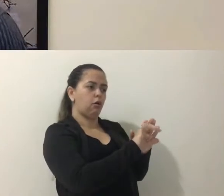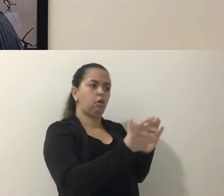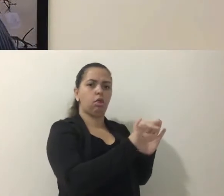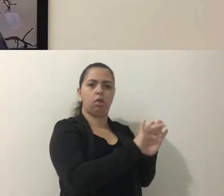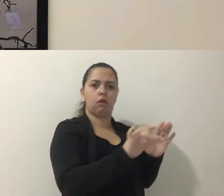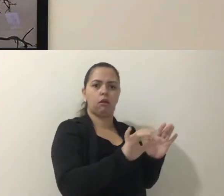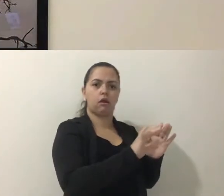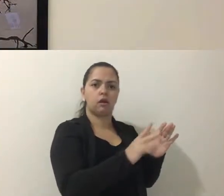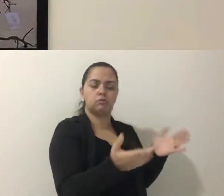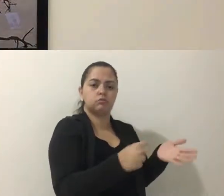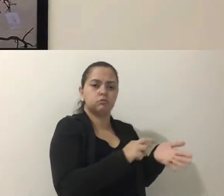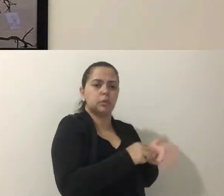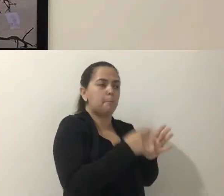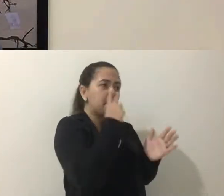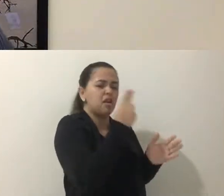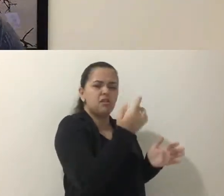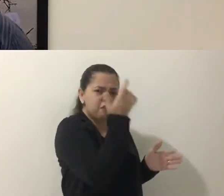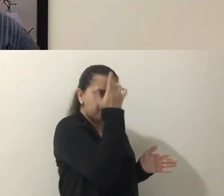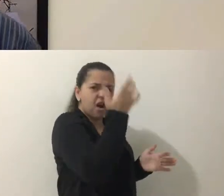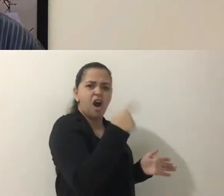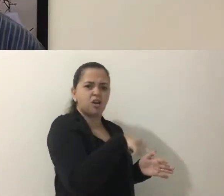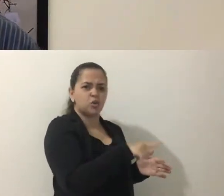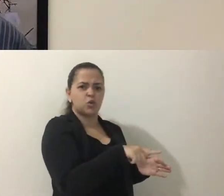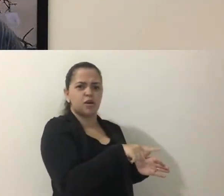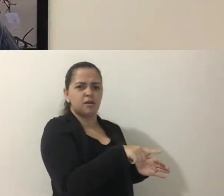letra da lei, era confortável para os